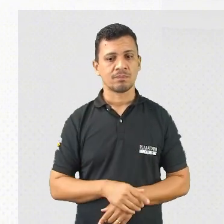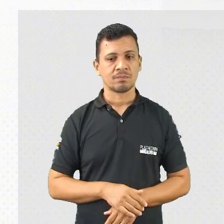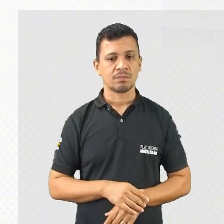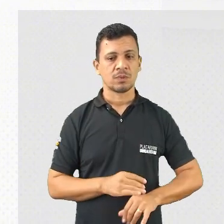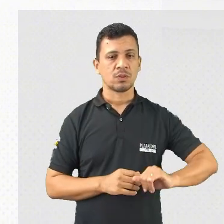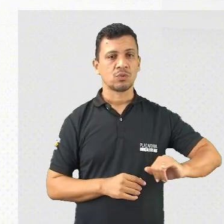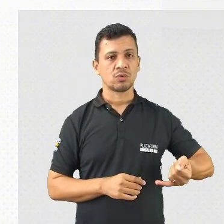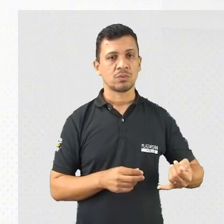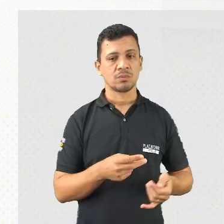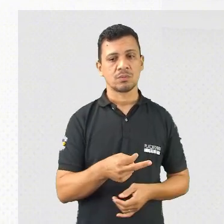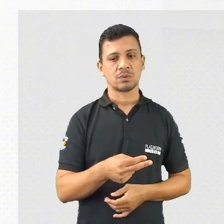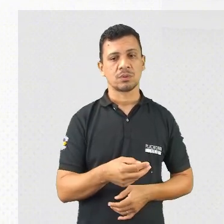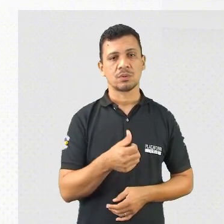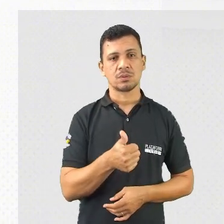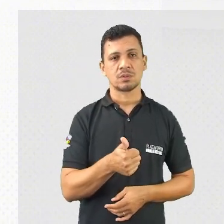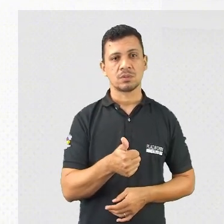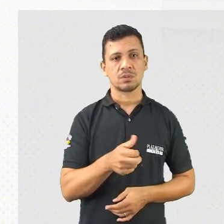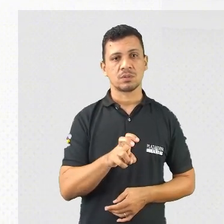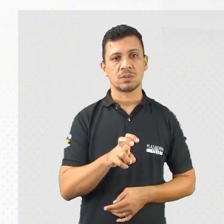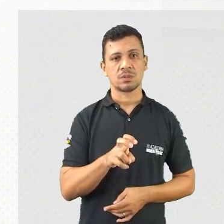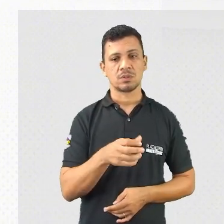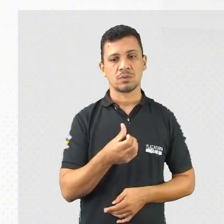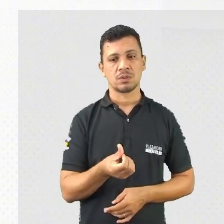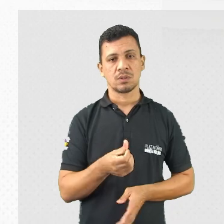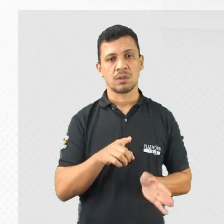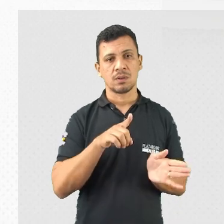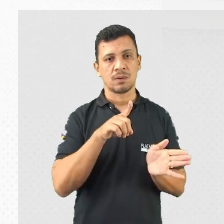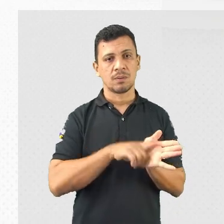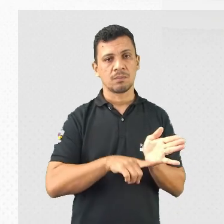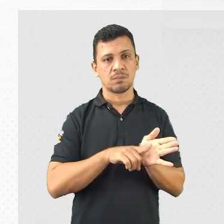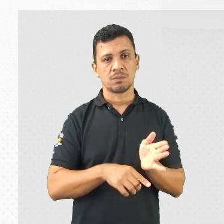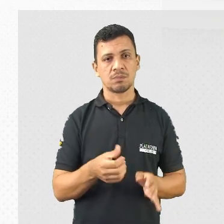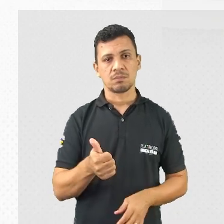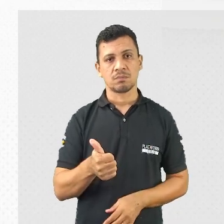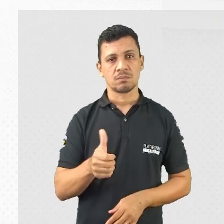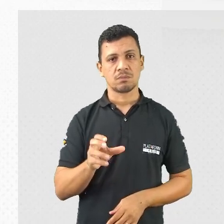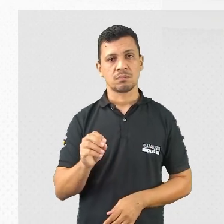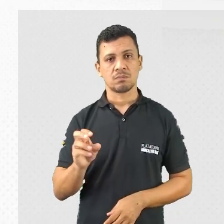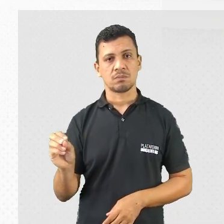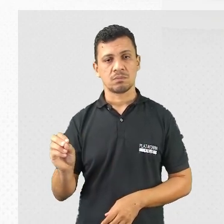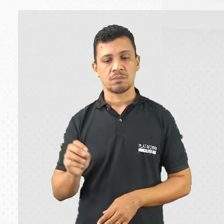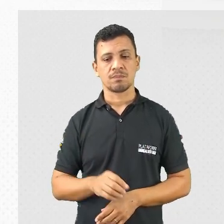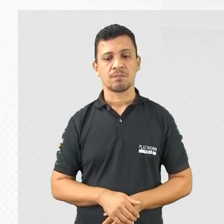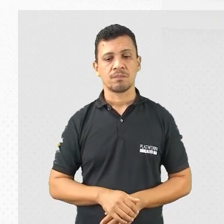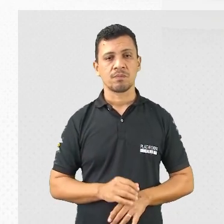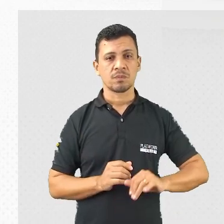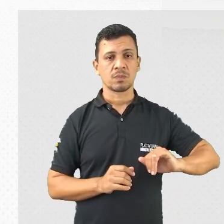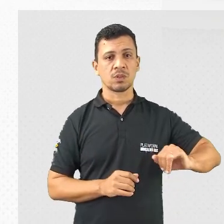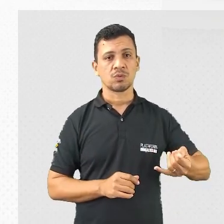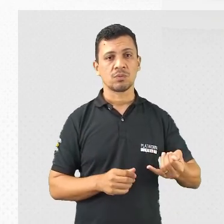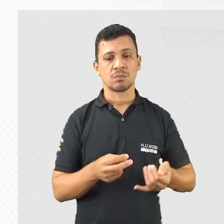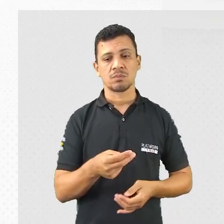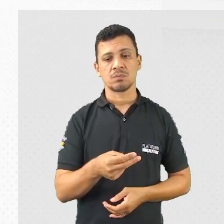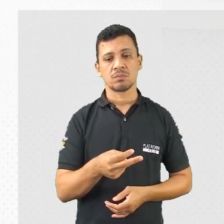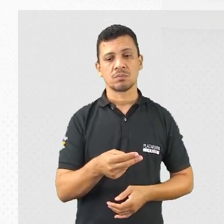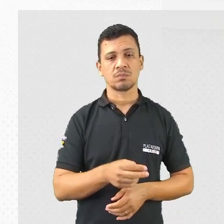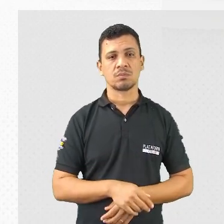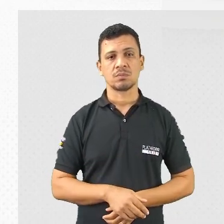vai ter 156 menos R$ 100, você vai ter uns juros aí de